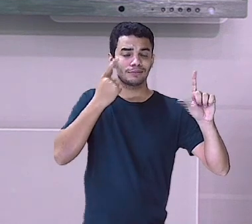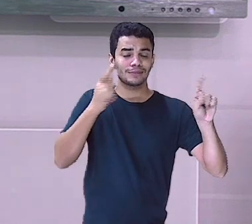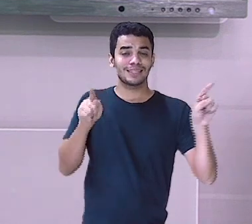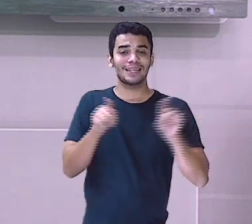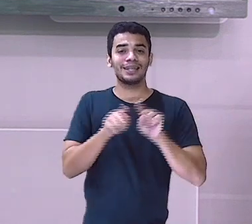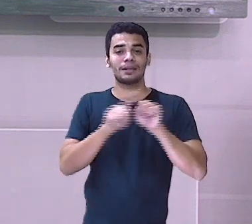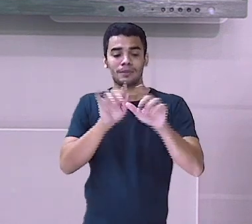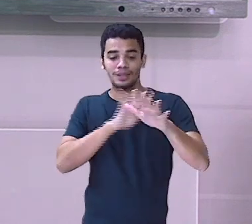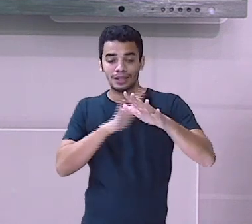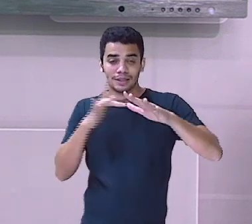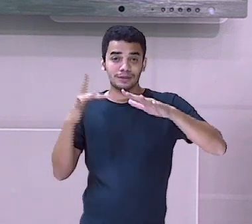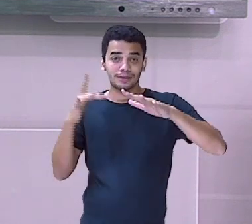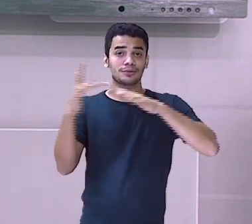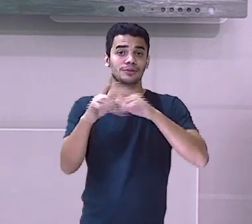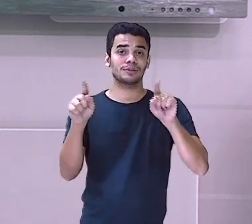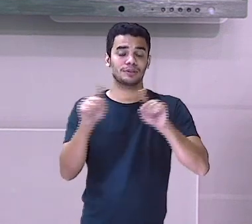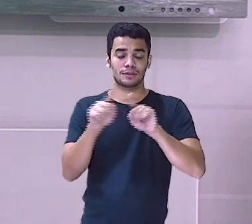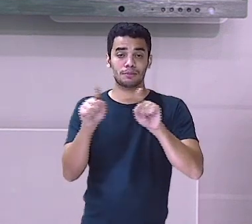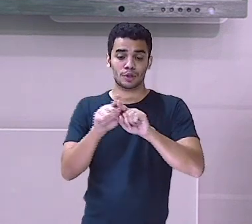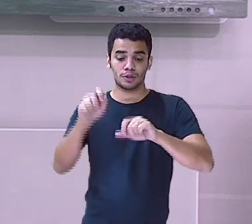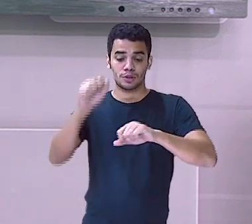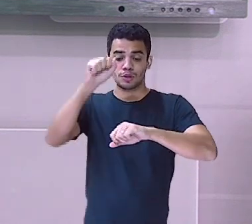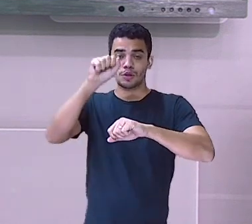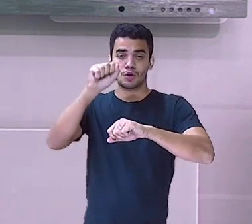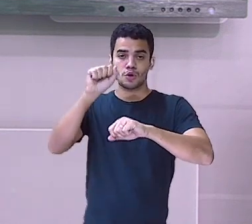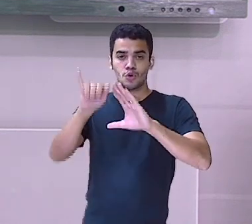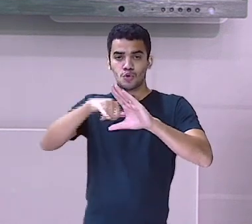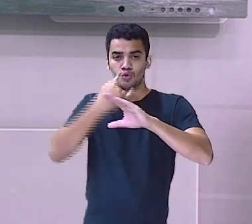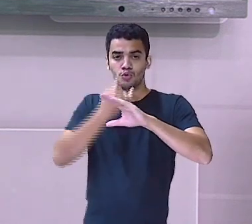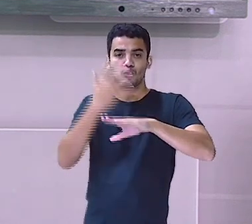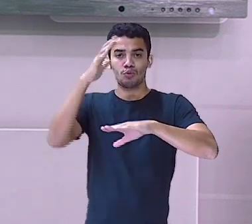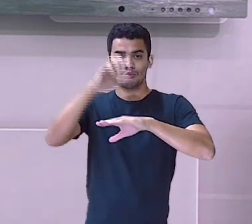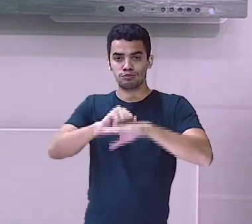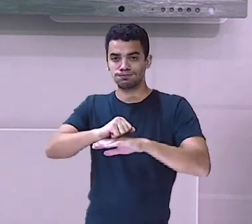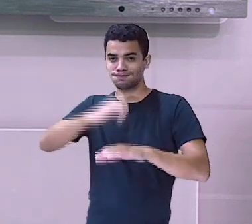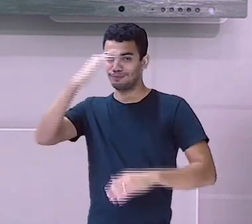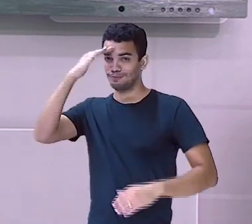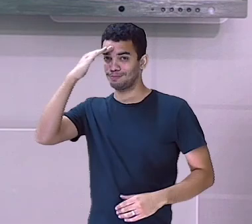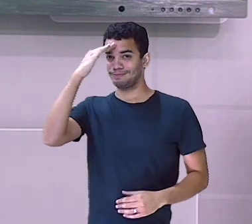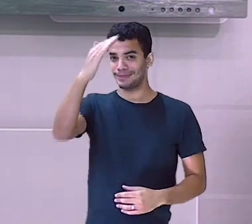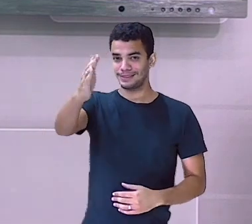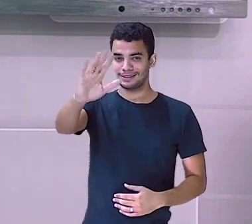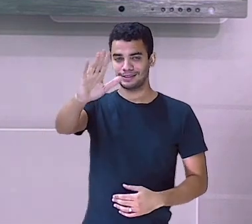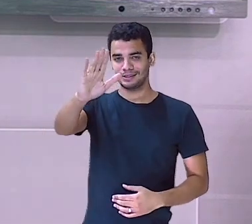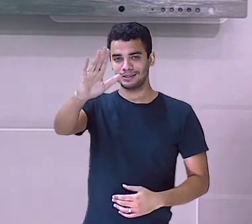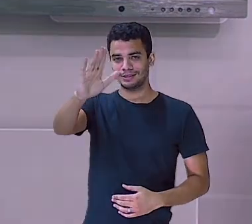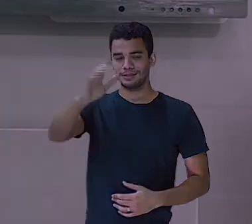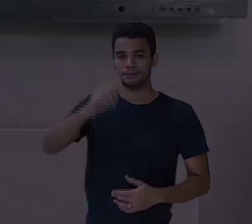redes sociais e se inscreva em nosso canal do YouTube SMED-GV. Até a nossa próxima aula.